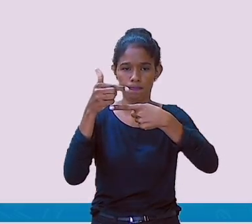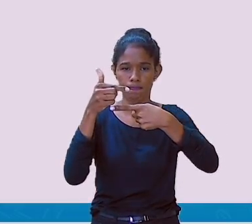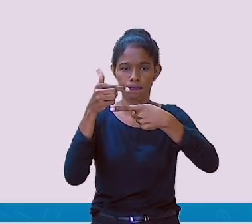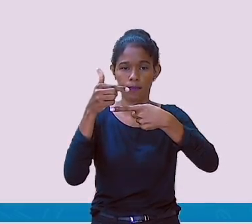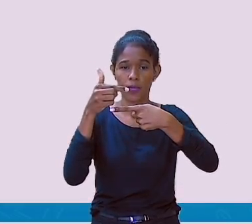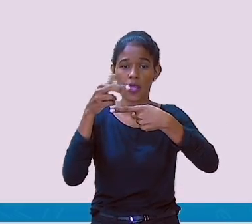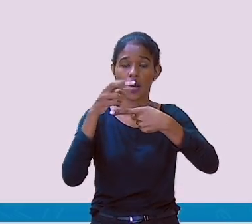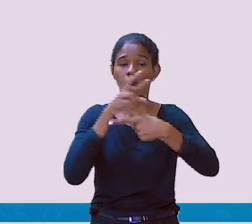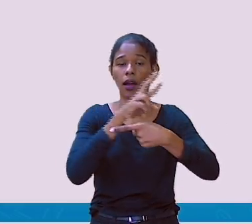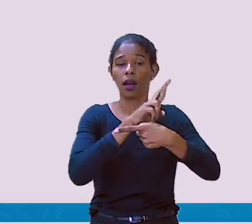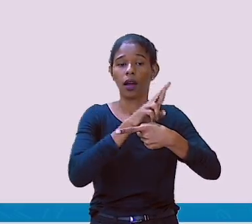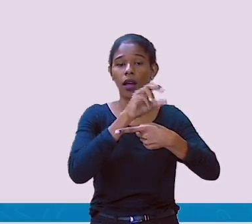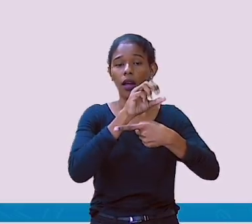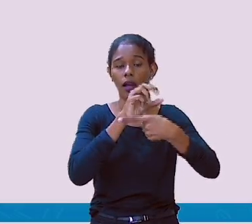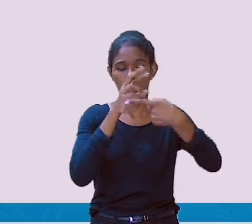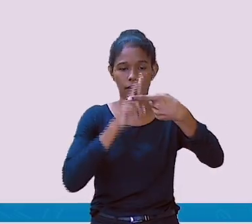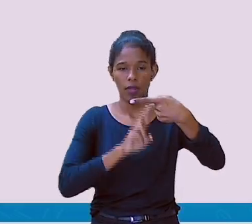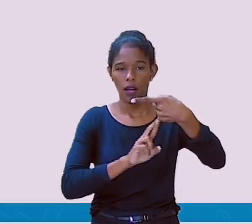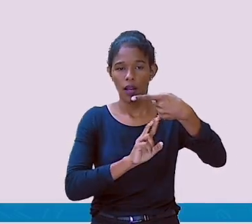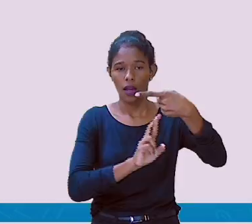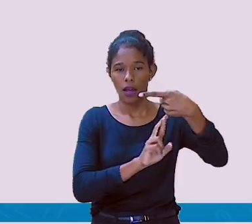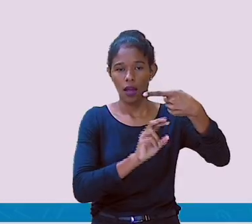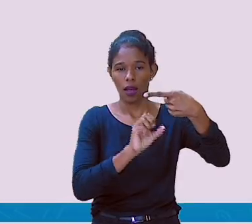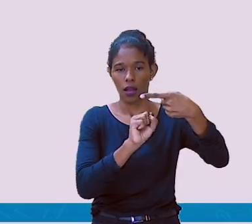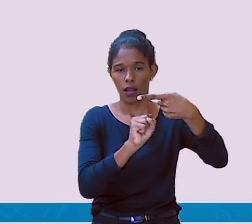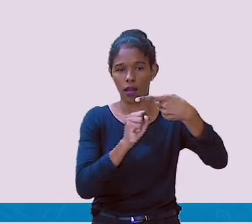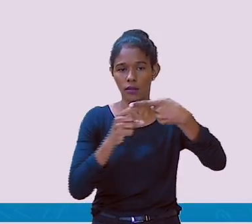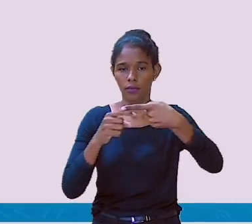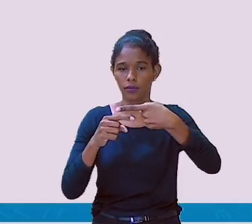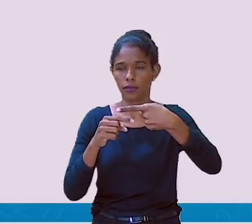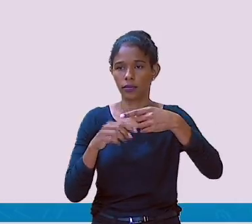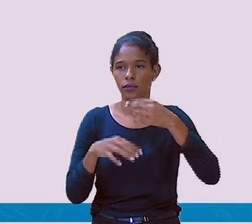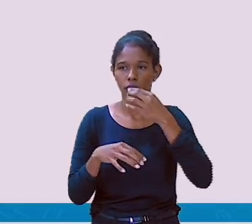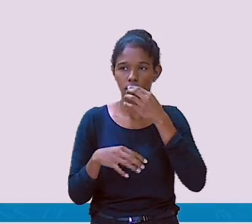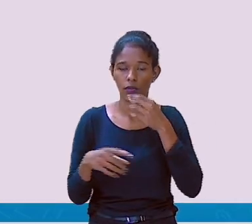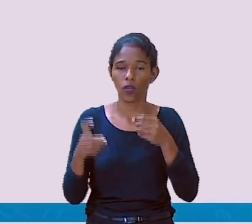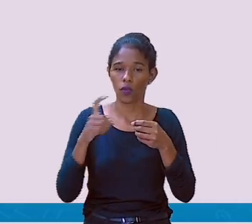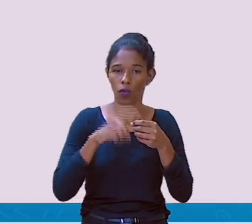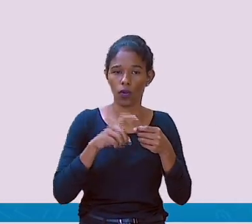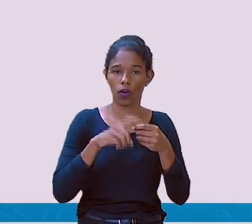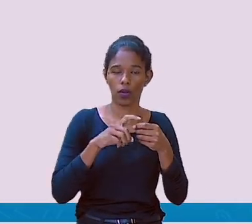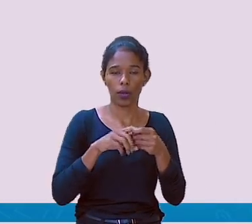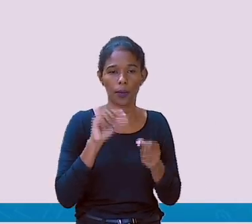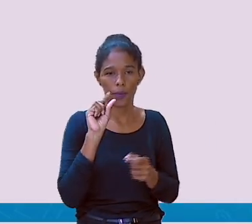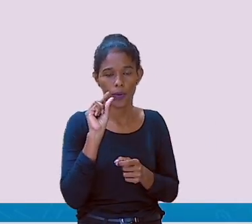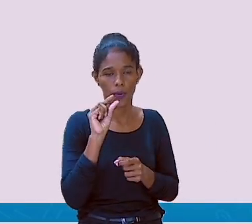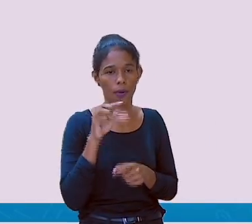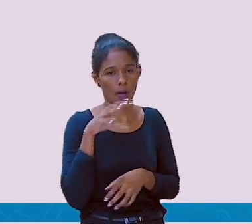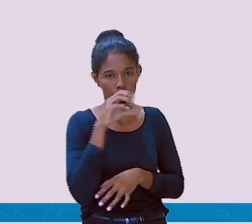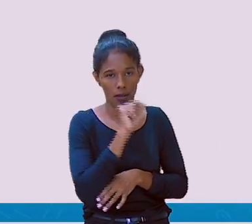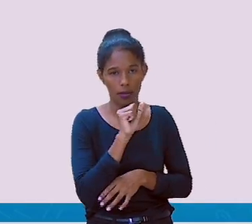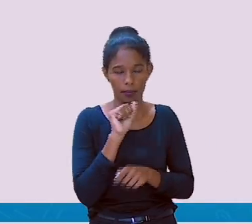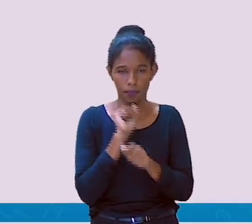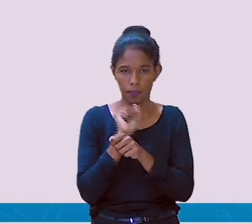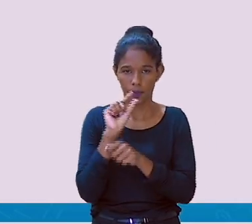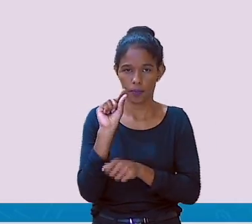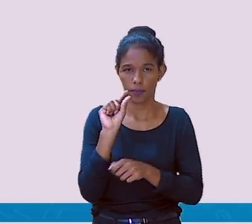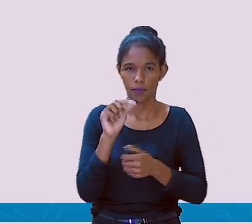RS, a medida dele... Não, voltando aqui, pessoal, rapidinho.